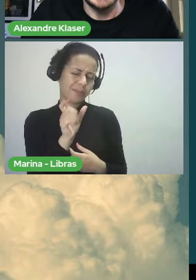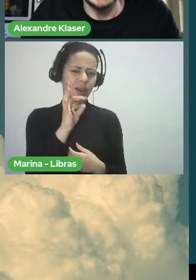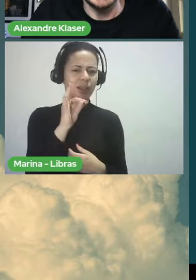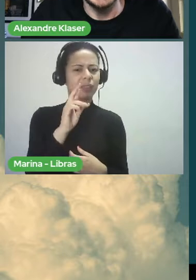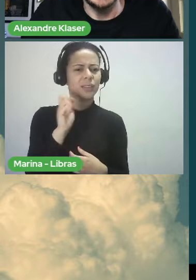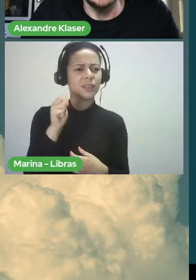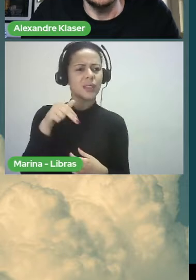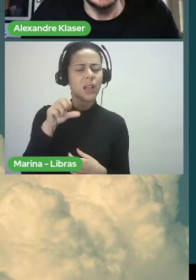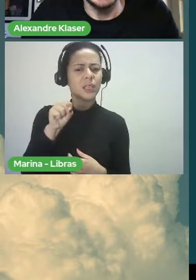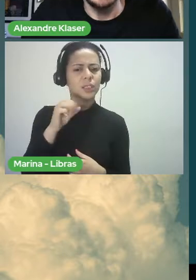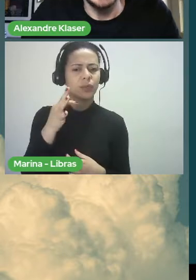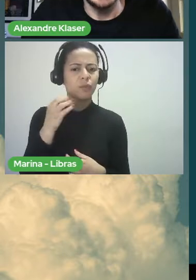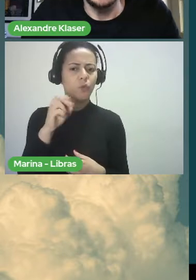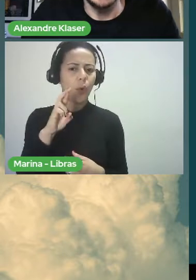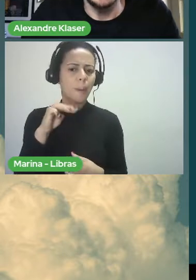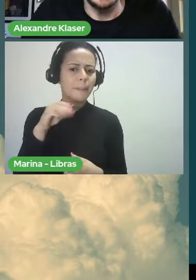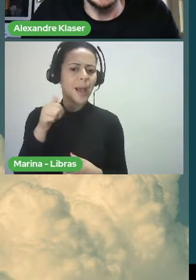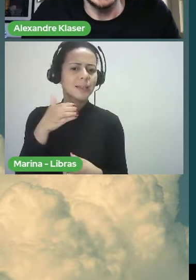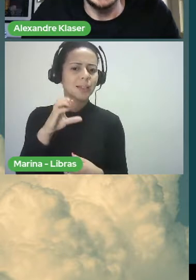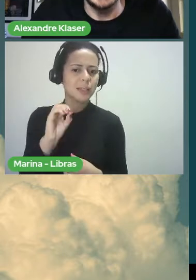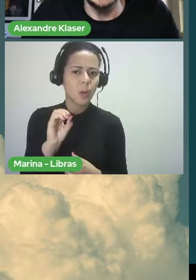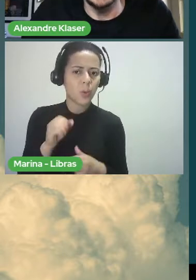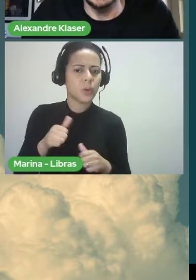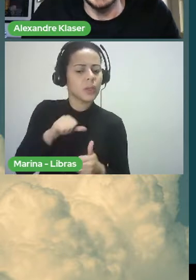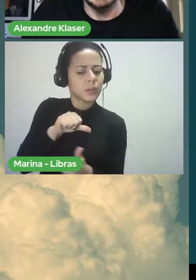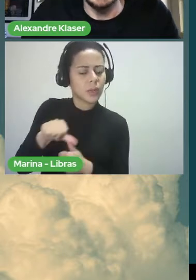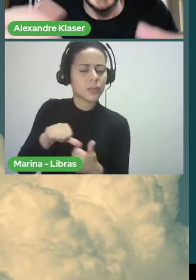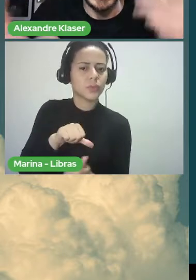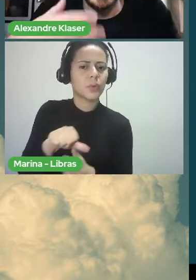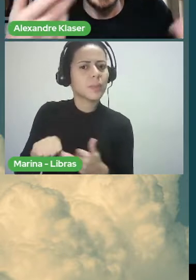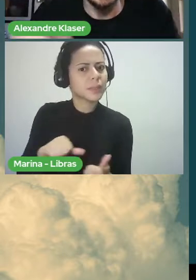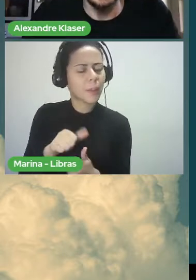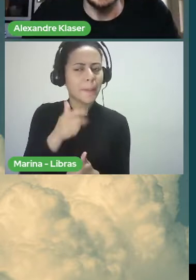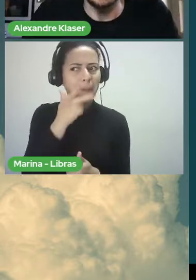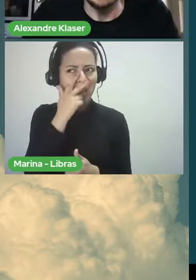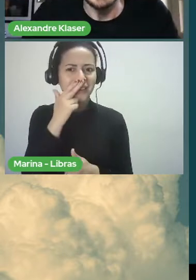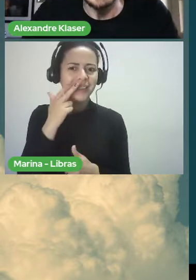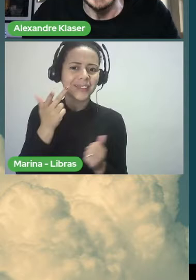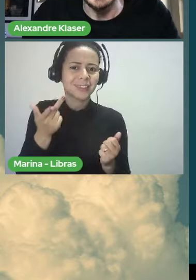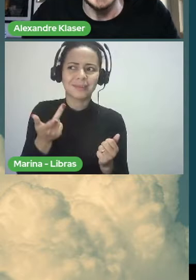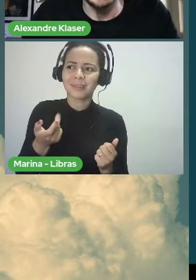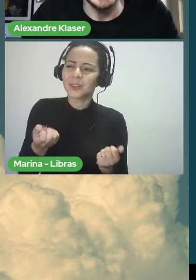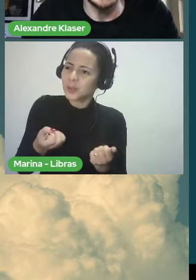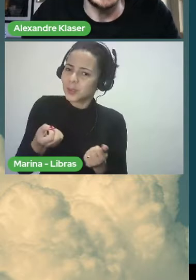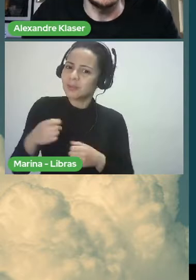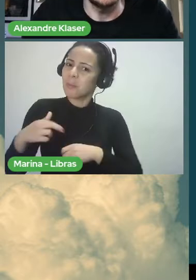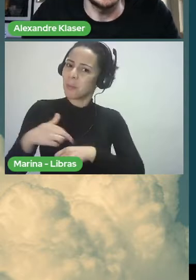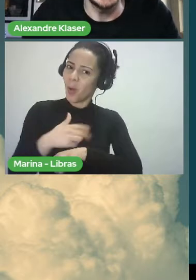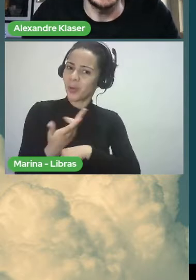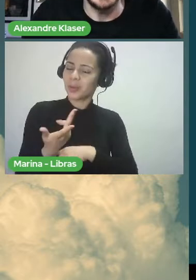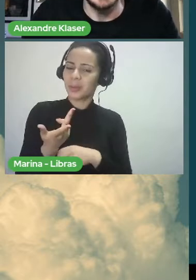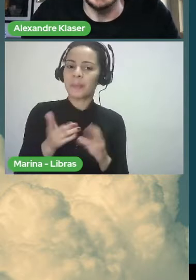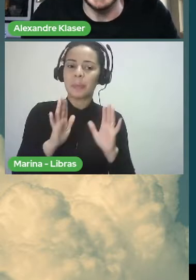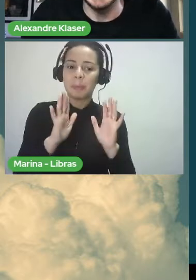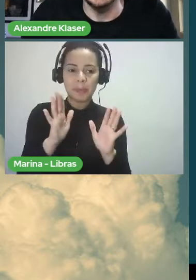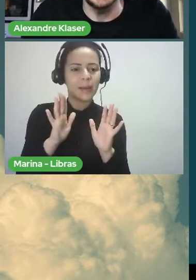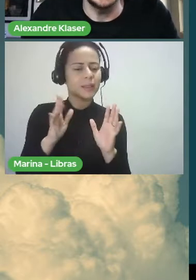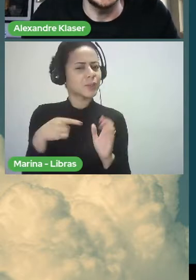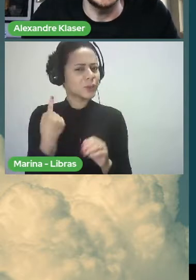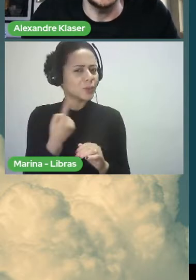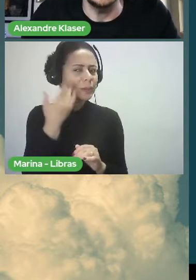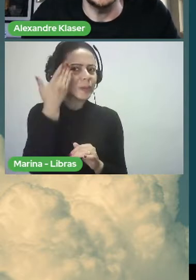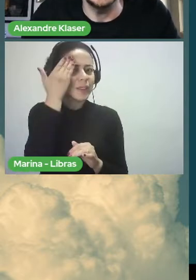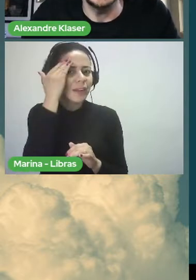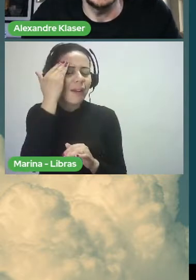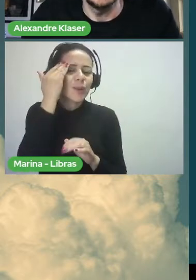nossa experiência recente de vários trabalhos que a gente fez com algumas clientes, de contar para vocês um pouco dos aspectos que estão envolvidos, que tocam mais no dia a